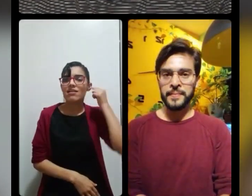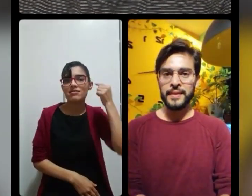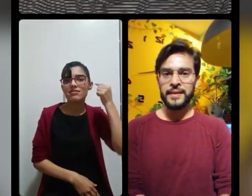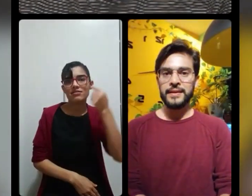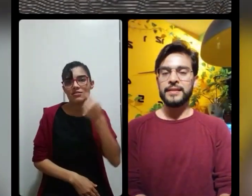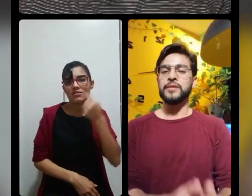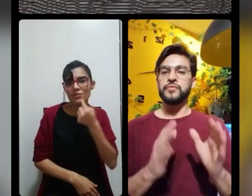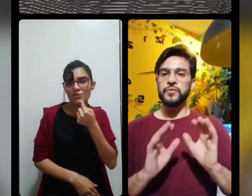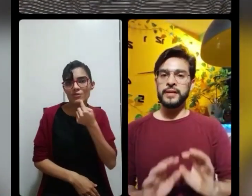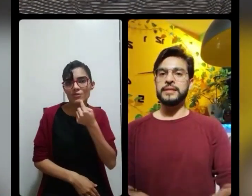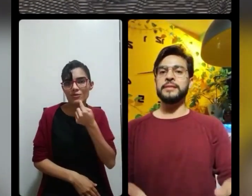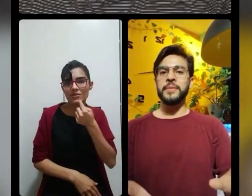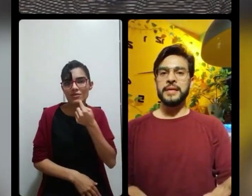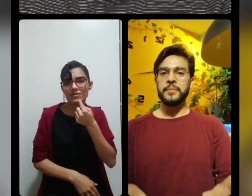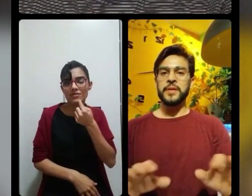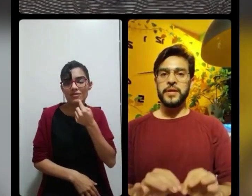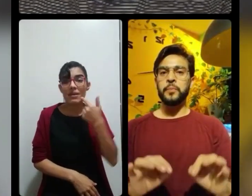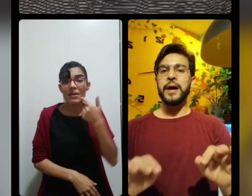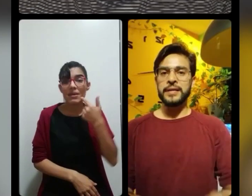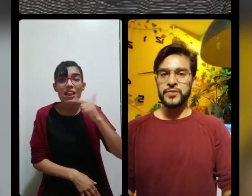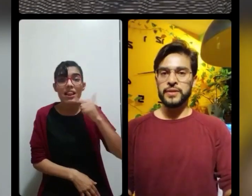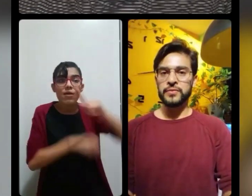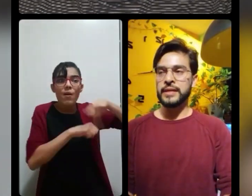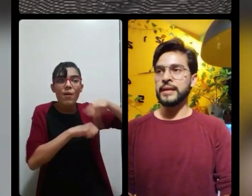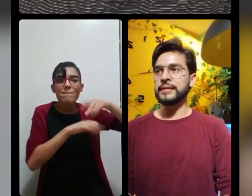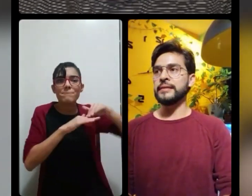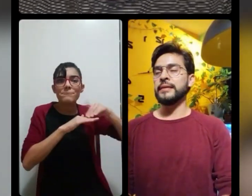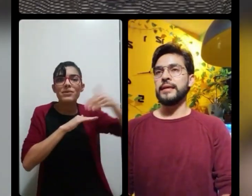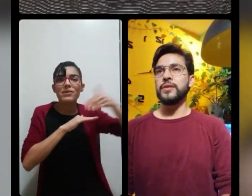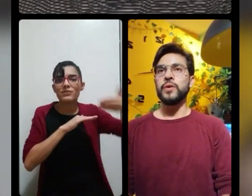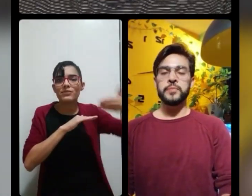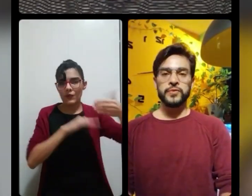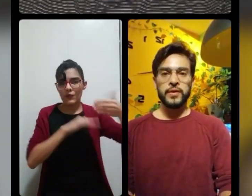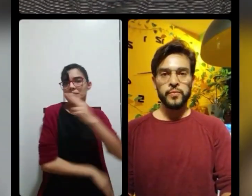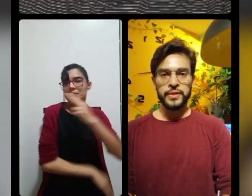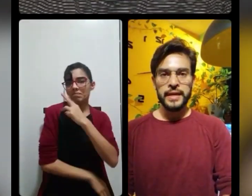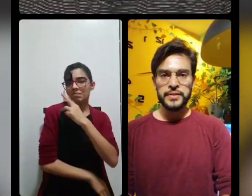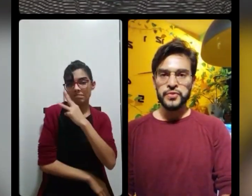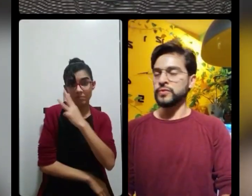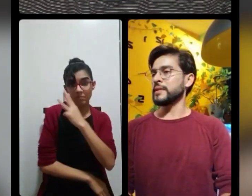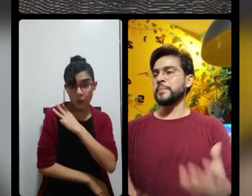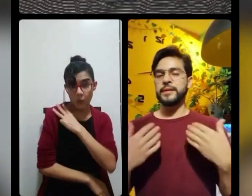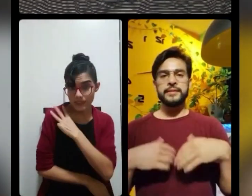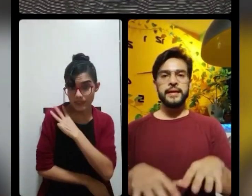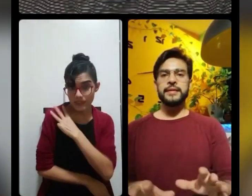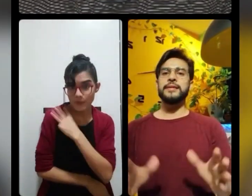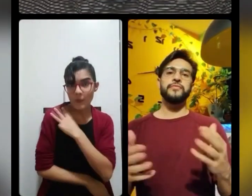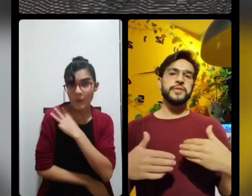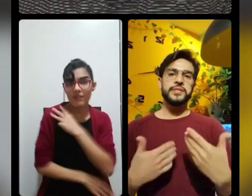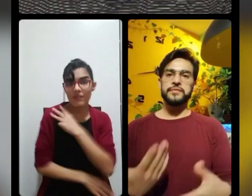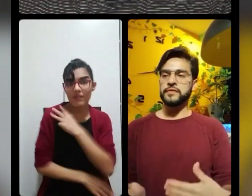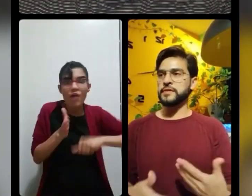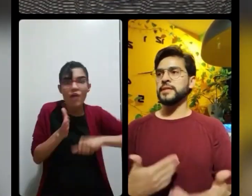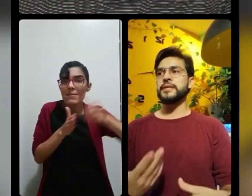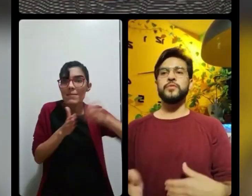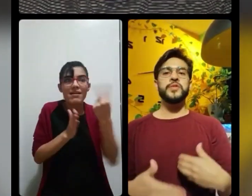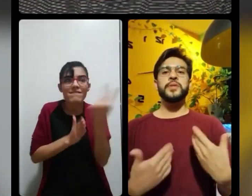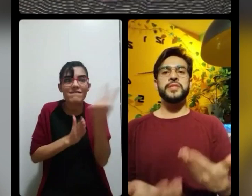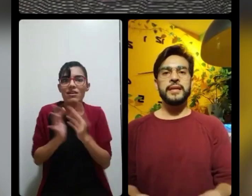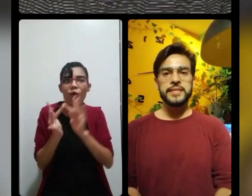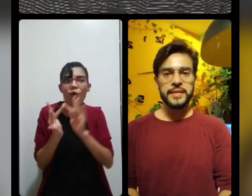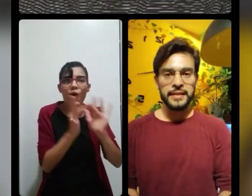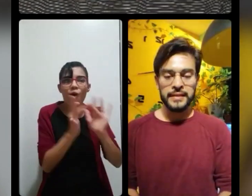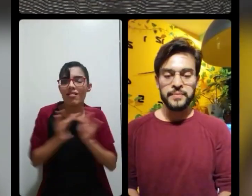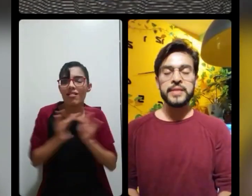médio. Então, foi o grande primeiro passo que eu dei ali no âmbito da comunidade surda. E, a partir daí, eu fui desenvolvendo,